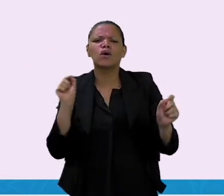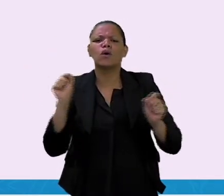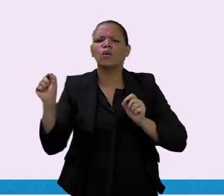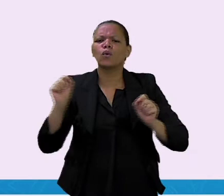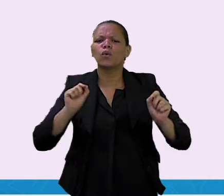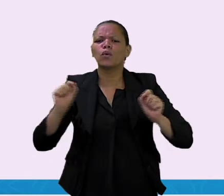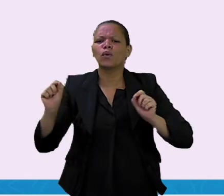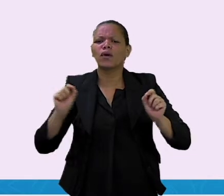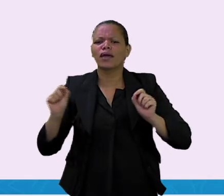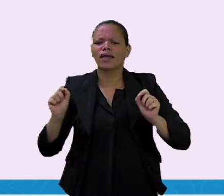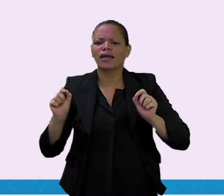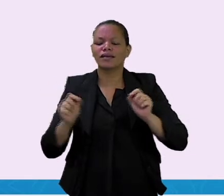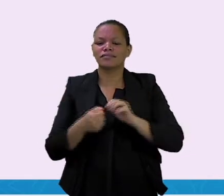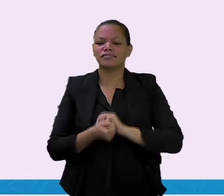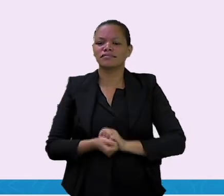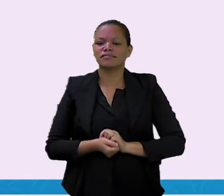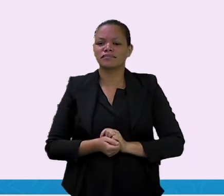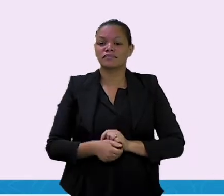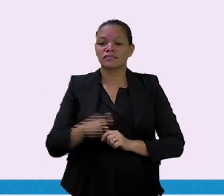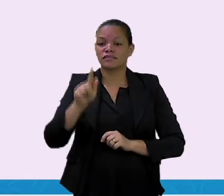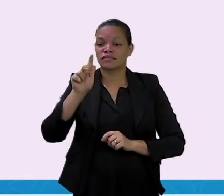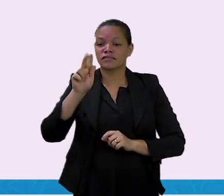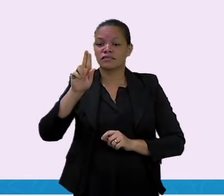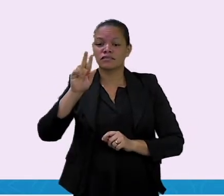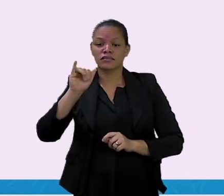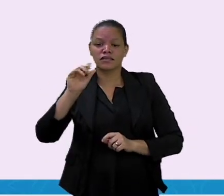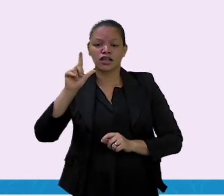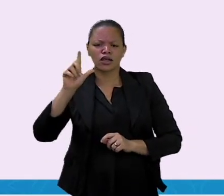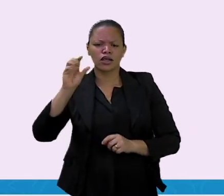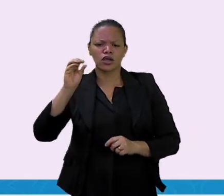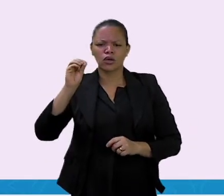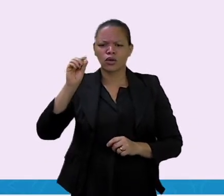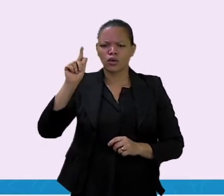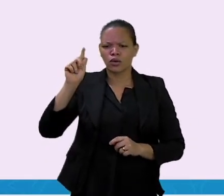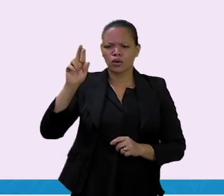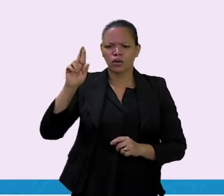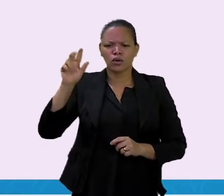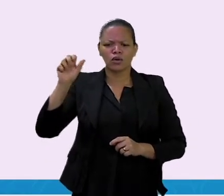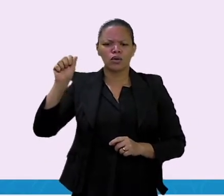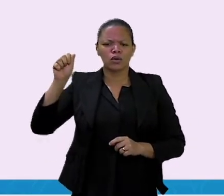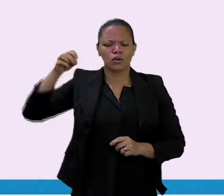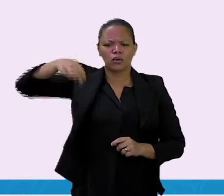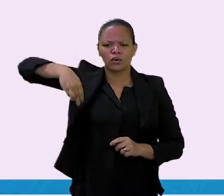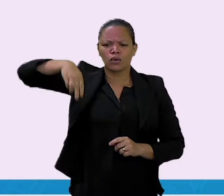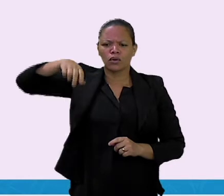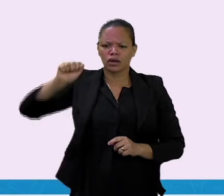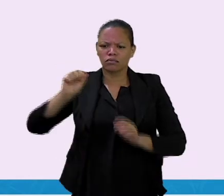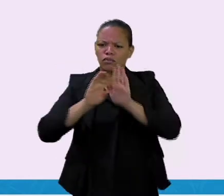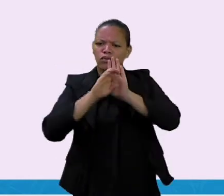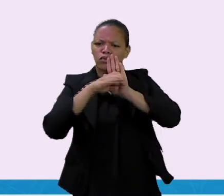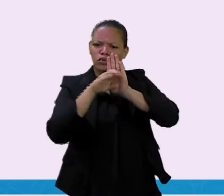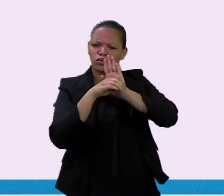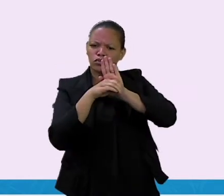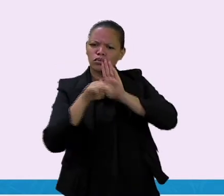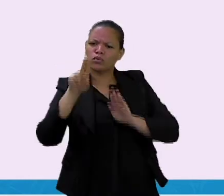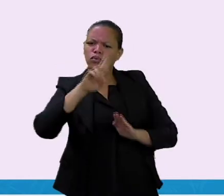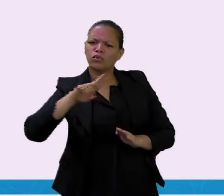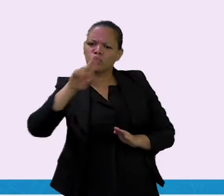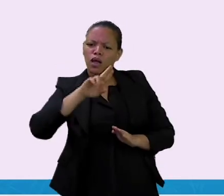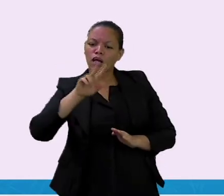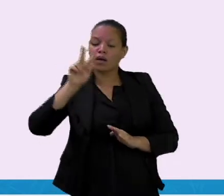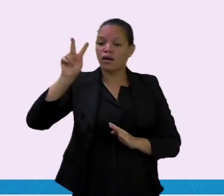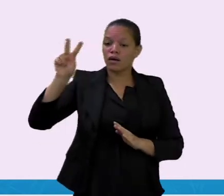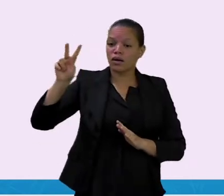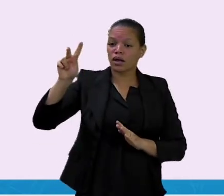Quilograma, o símbolo utilizado vai ser o kg. Quando você tiver a oportunidade, quando finalizarmos a nossa